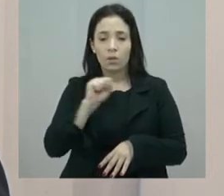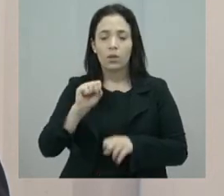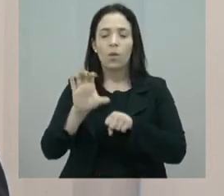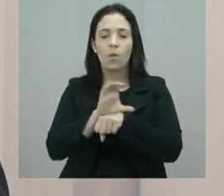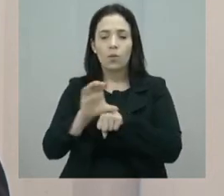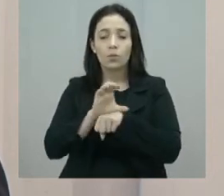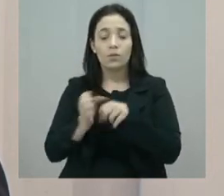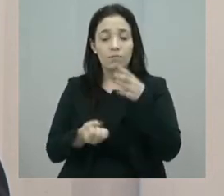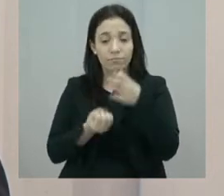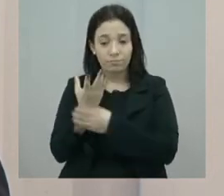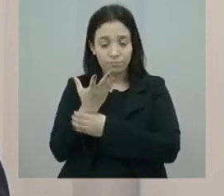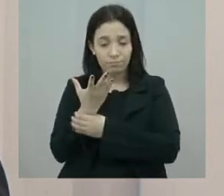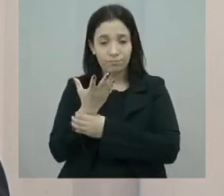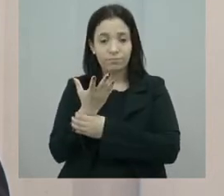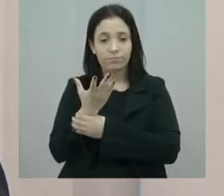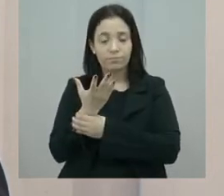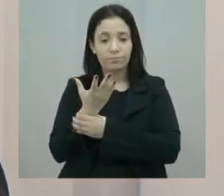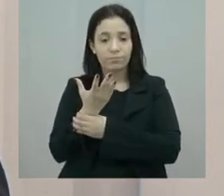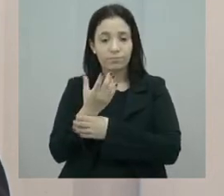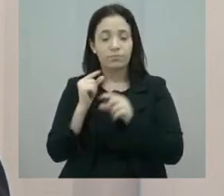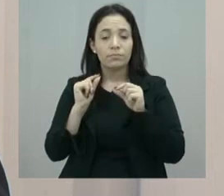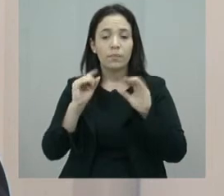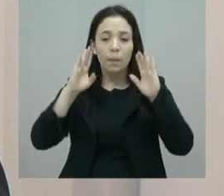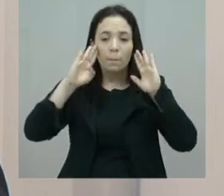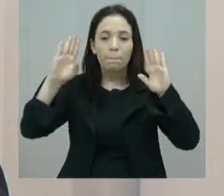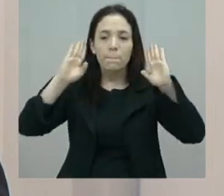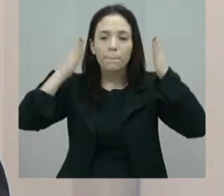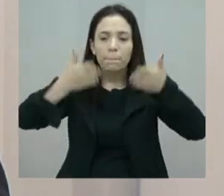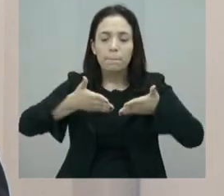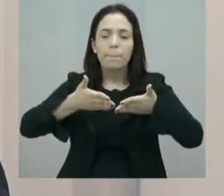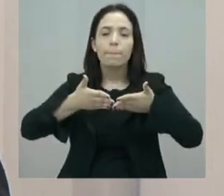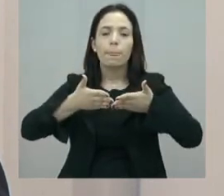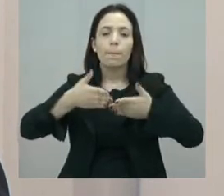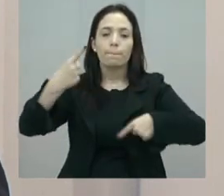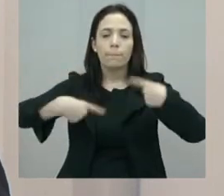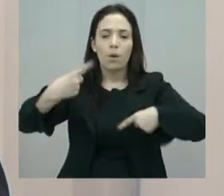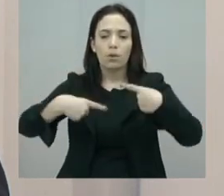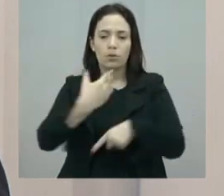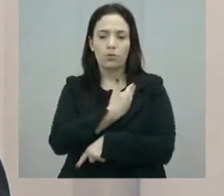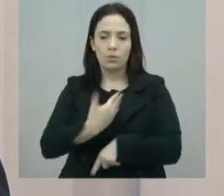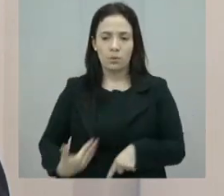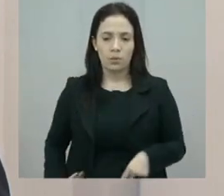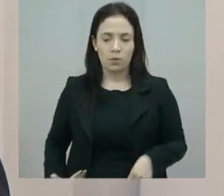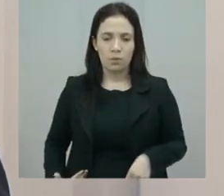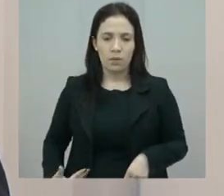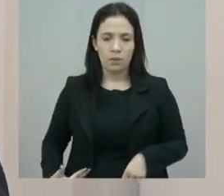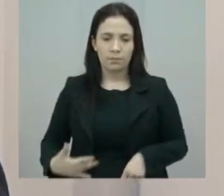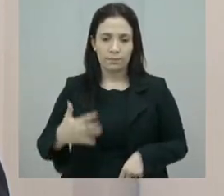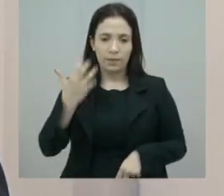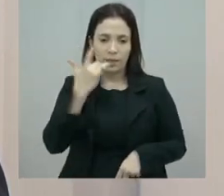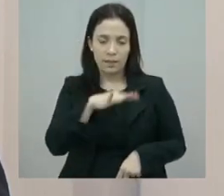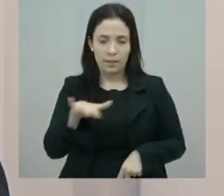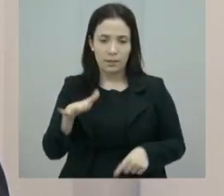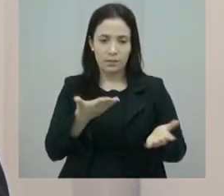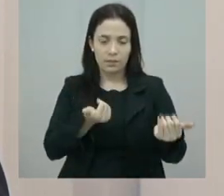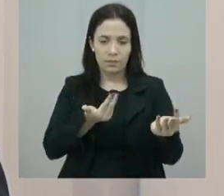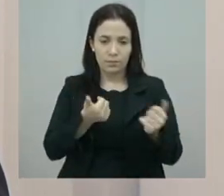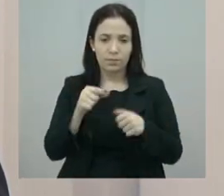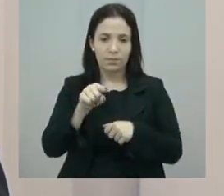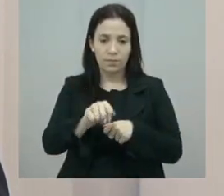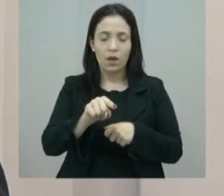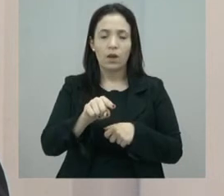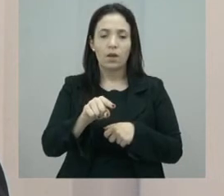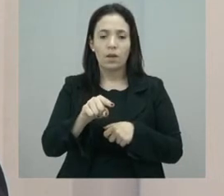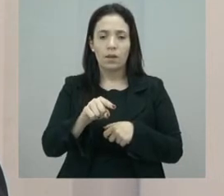nossa Constituição Federal, que é a priorização nas políticas públicas para aquelas políticas que são